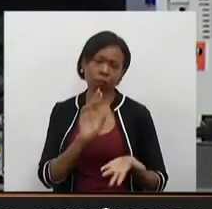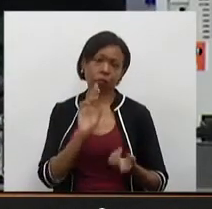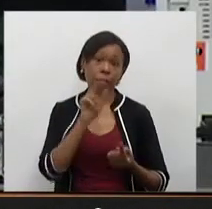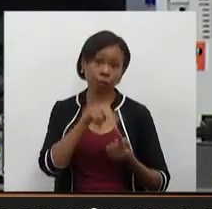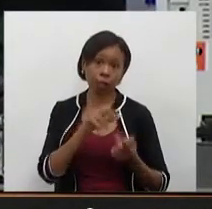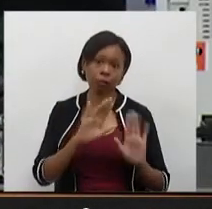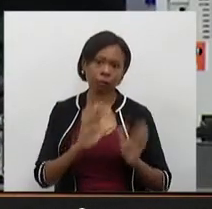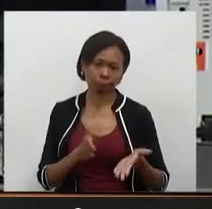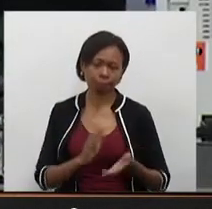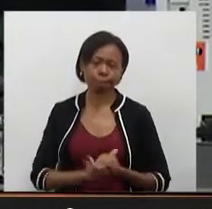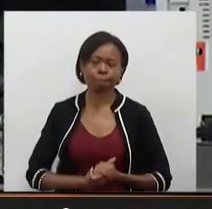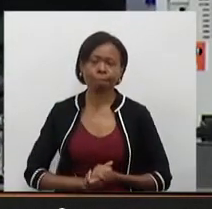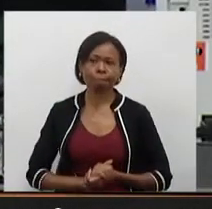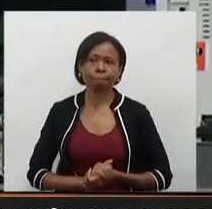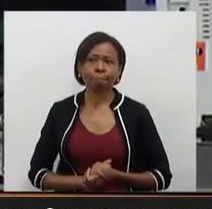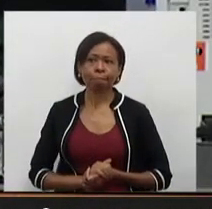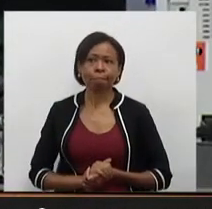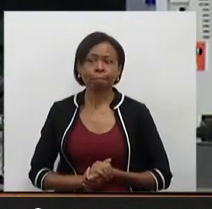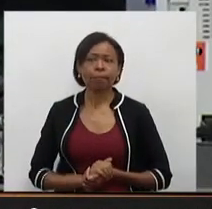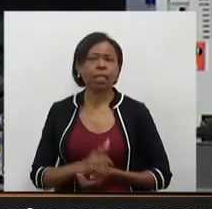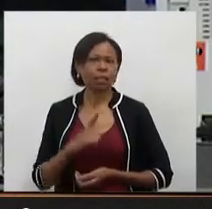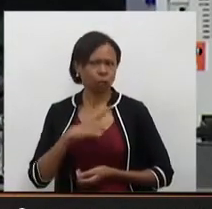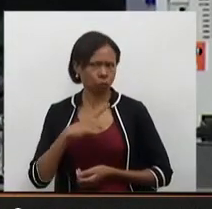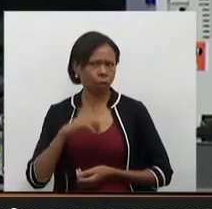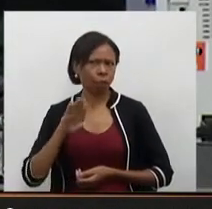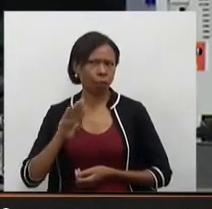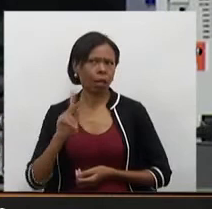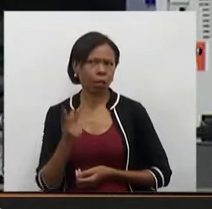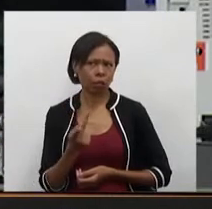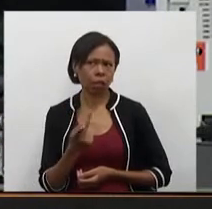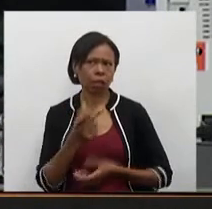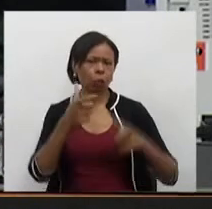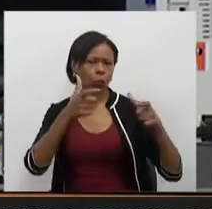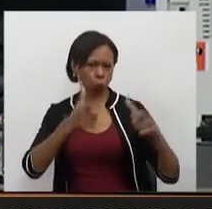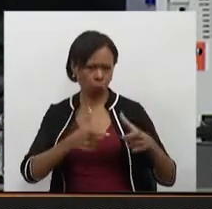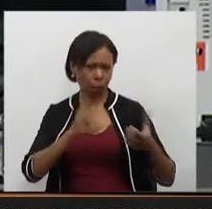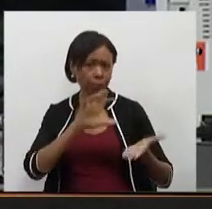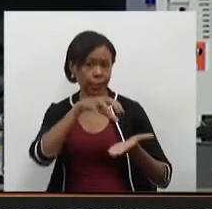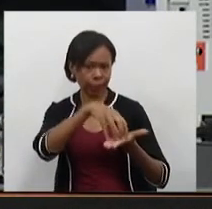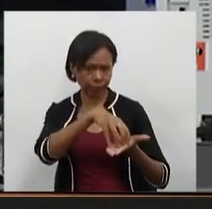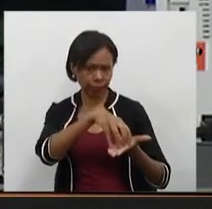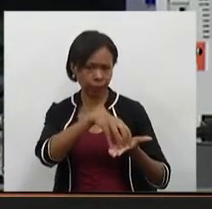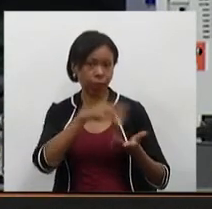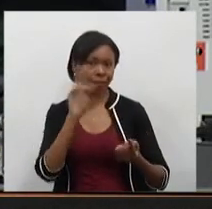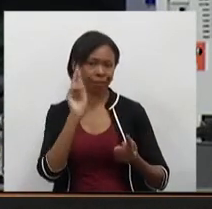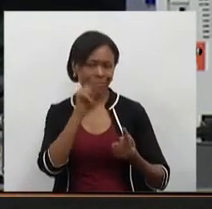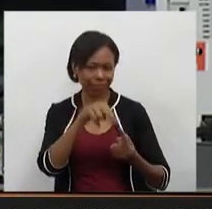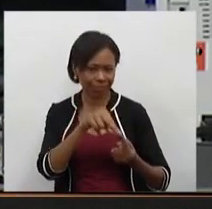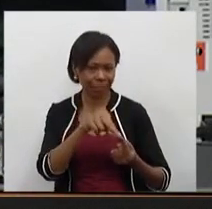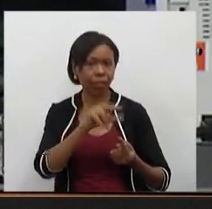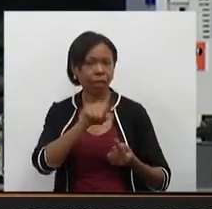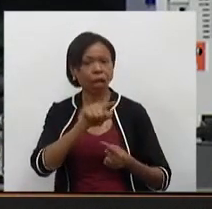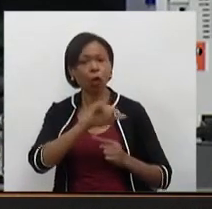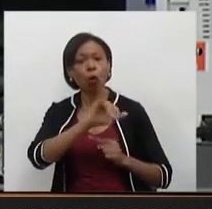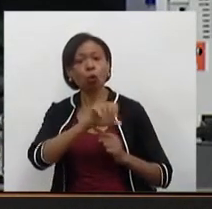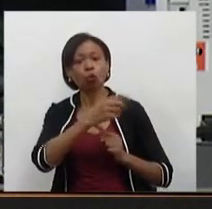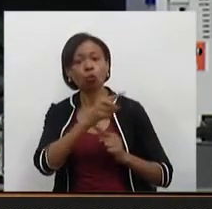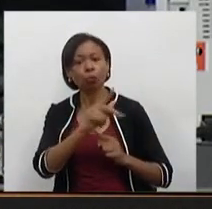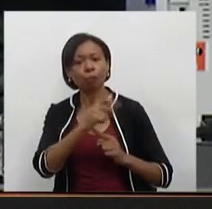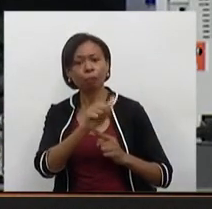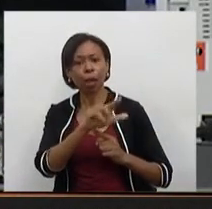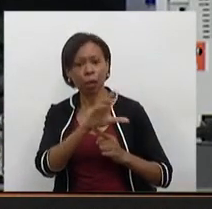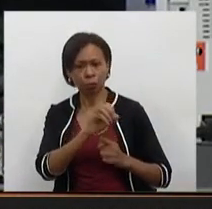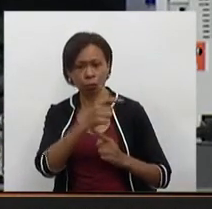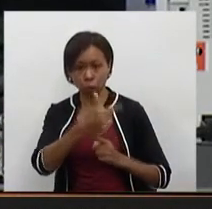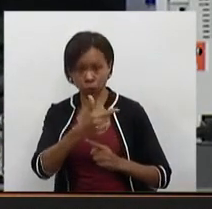Então, existe sim em Belo Horizonte o centro de referência, que é o Hospital João Paulo II. E como